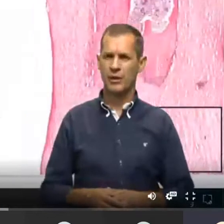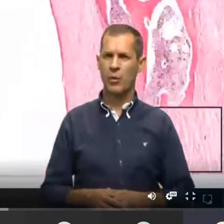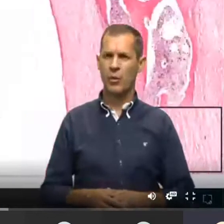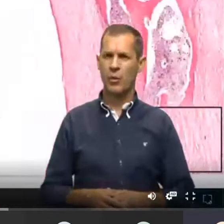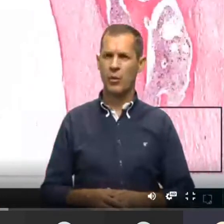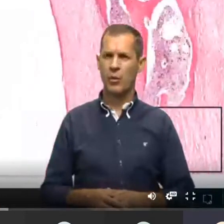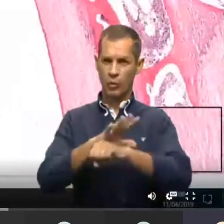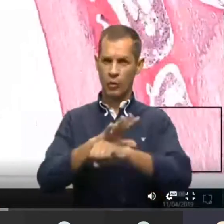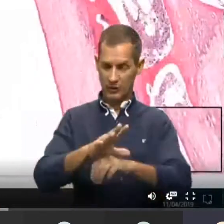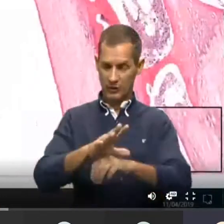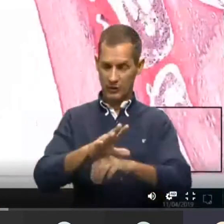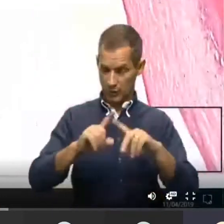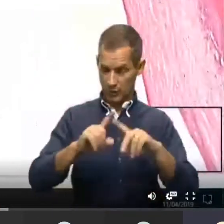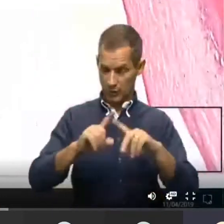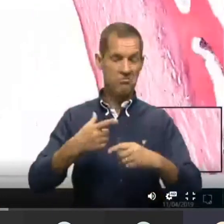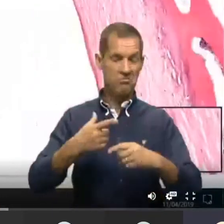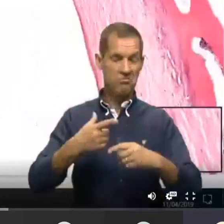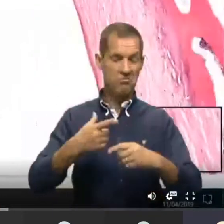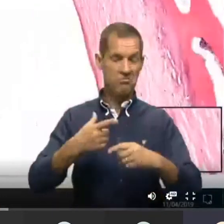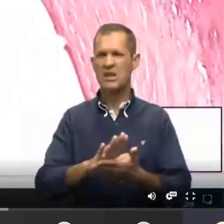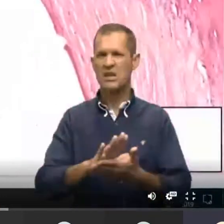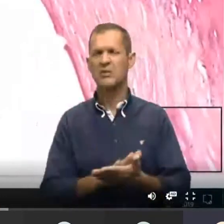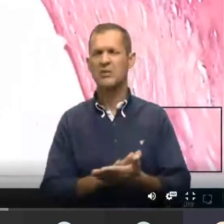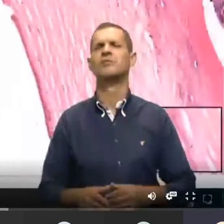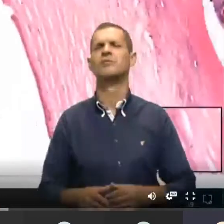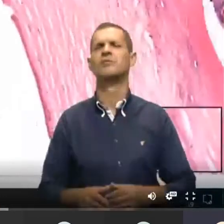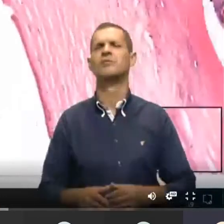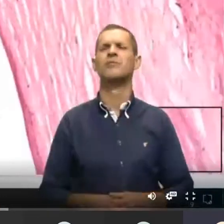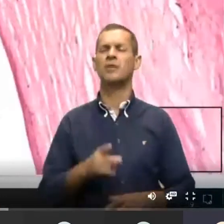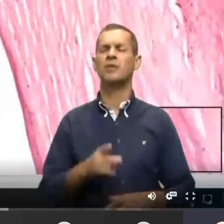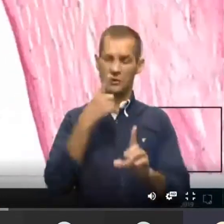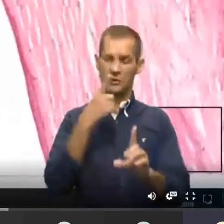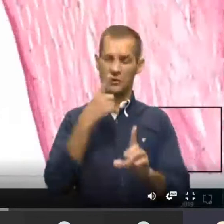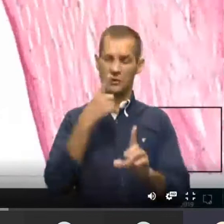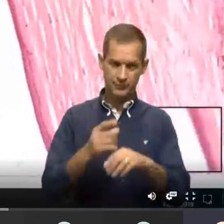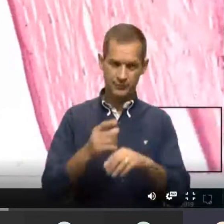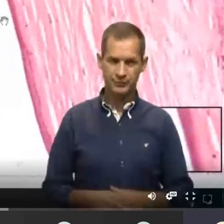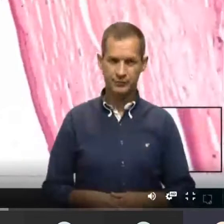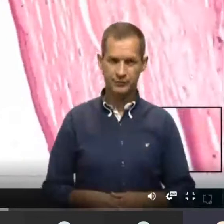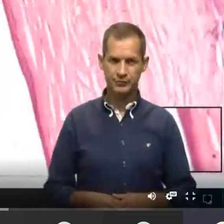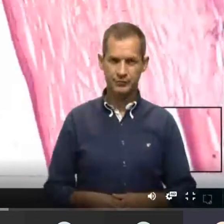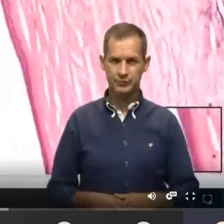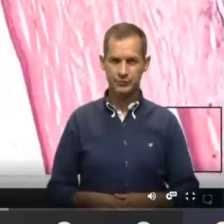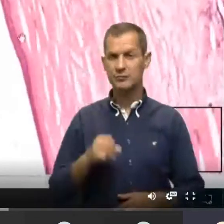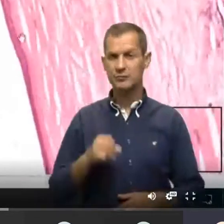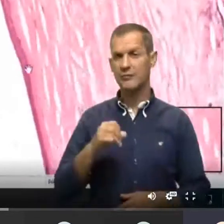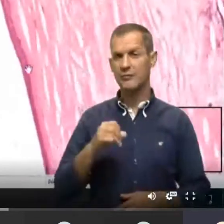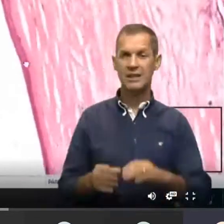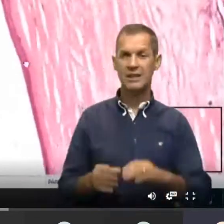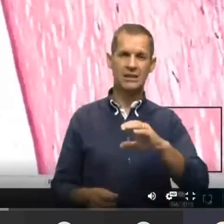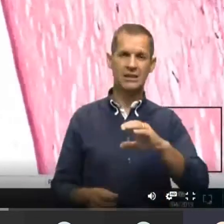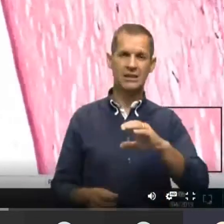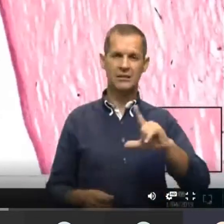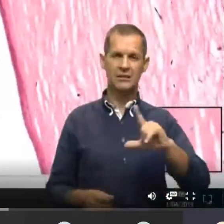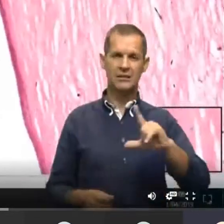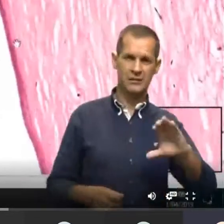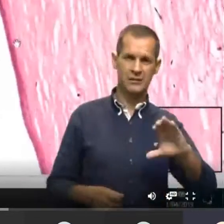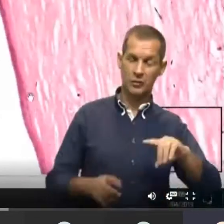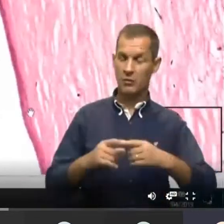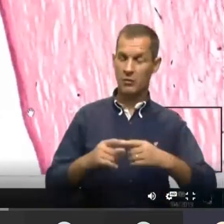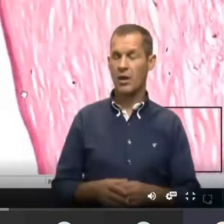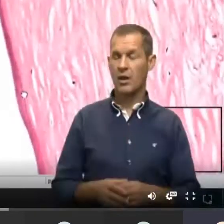a lâmina. Não há nenhuma parte que você encontra cílio, né? Nessa